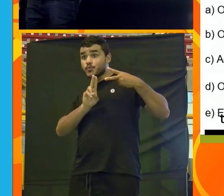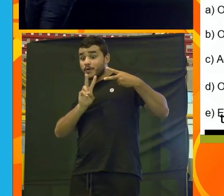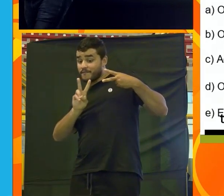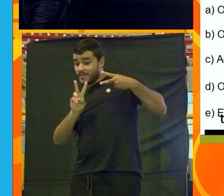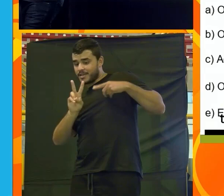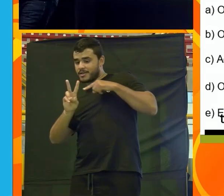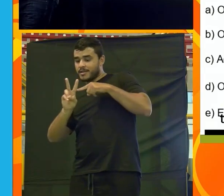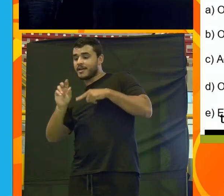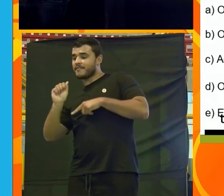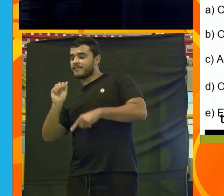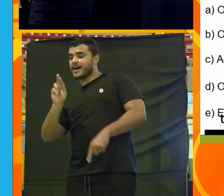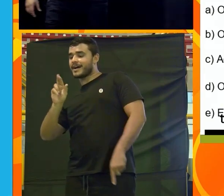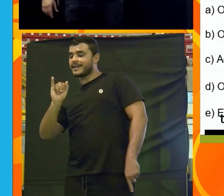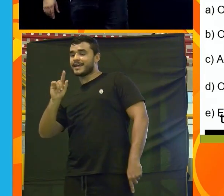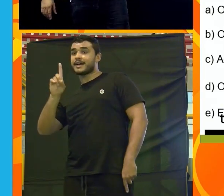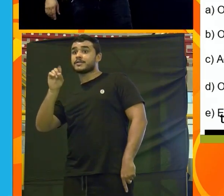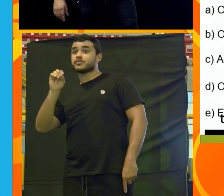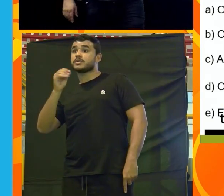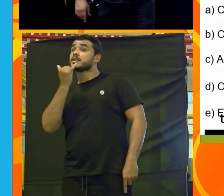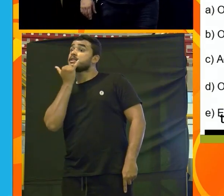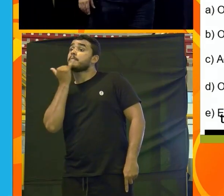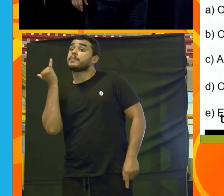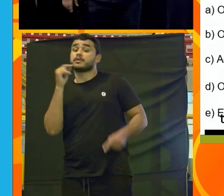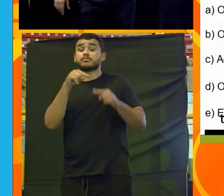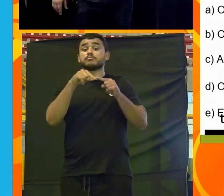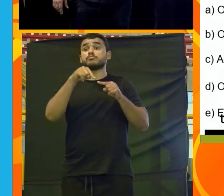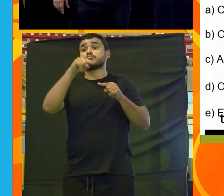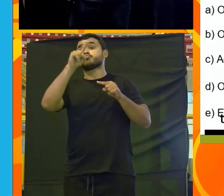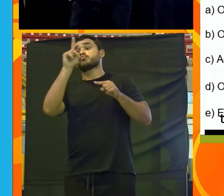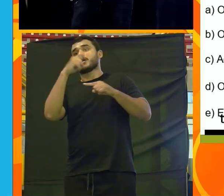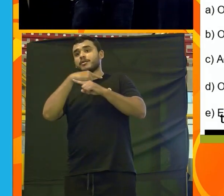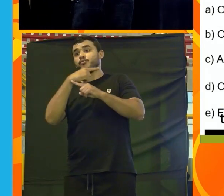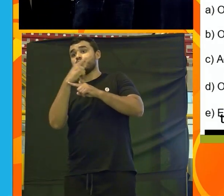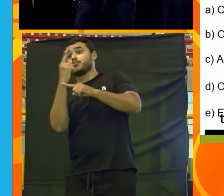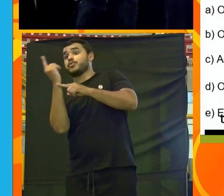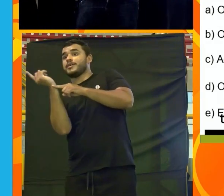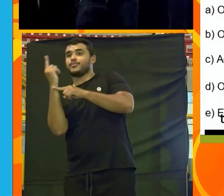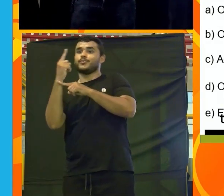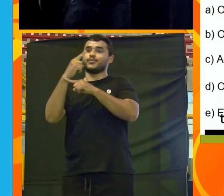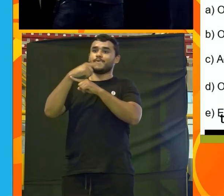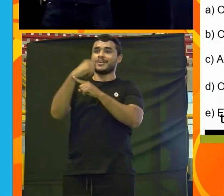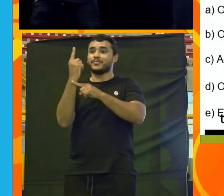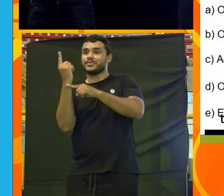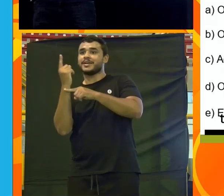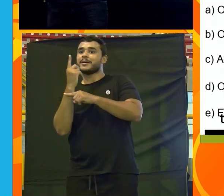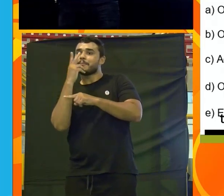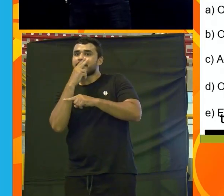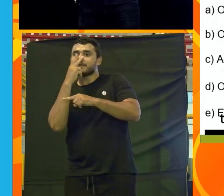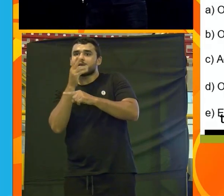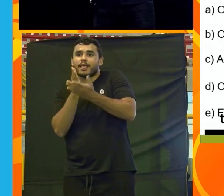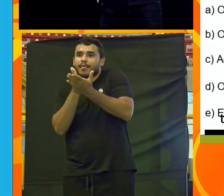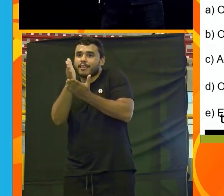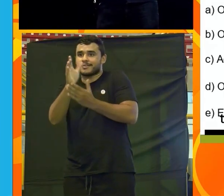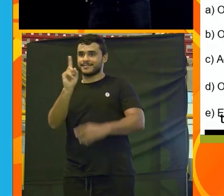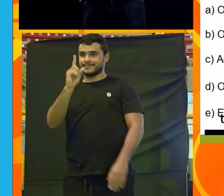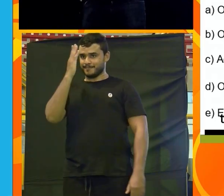Correto? Essa função é do primeiro ou é do segundo grau? Primeiro. Então